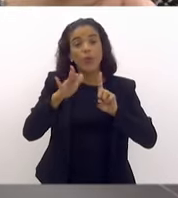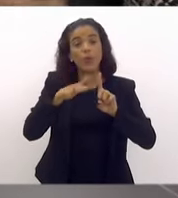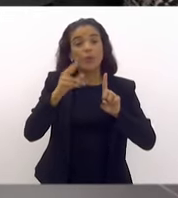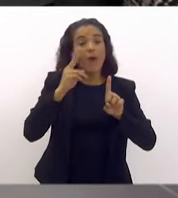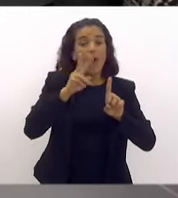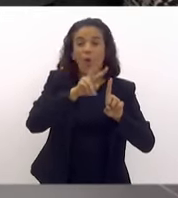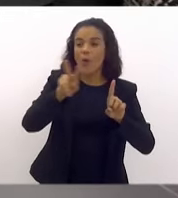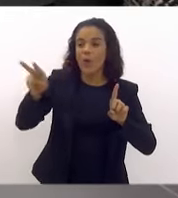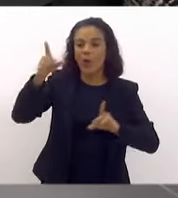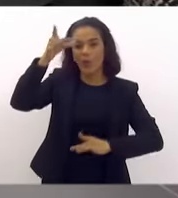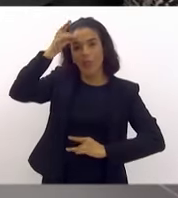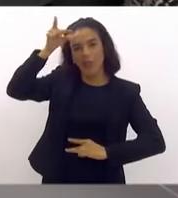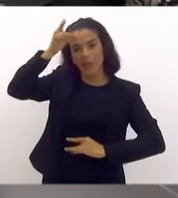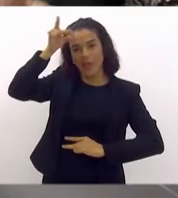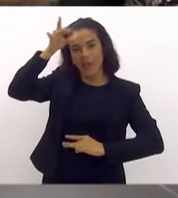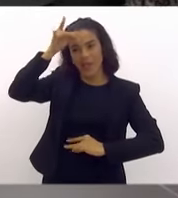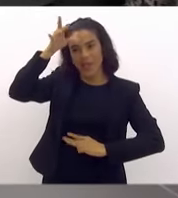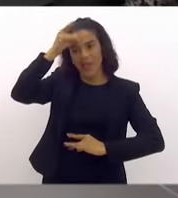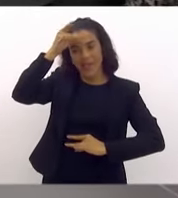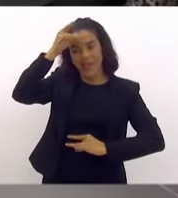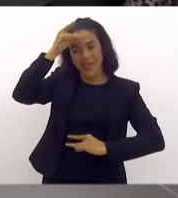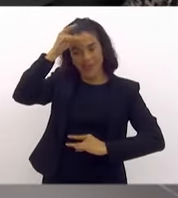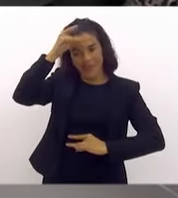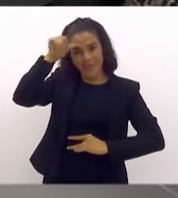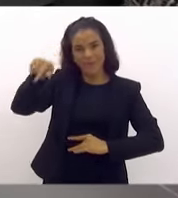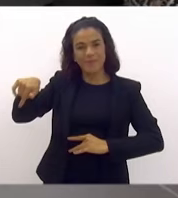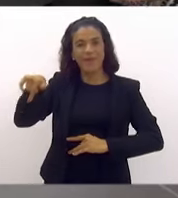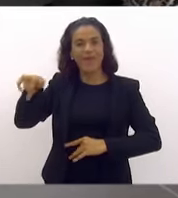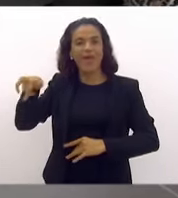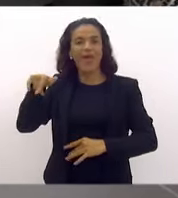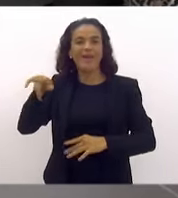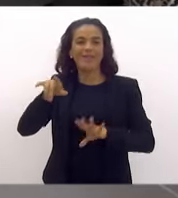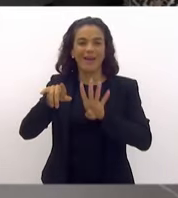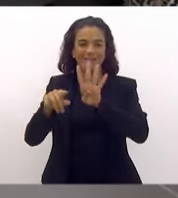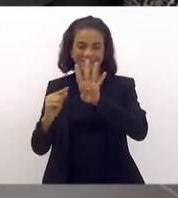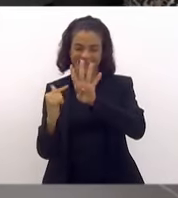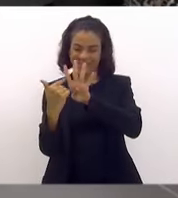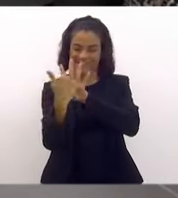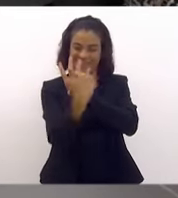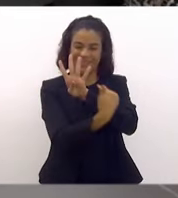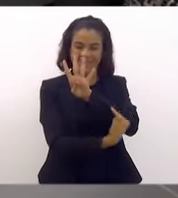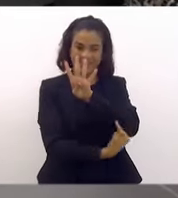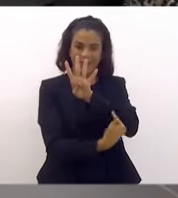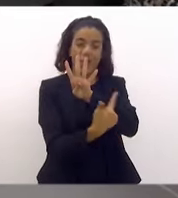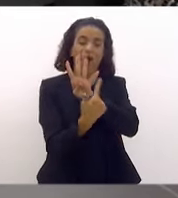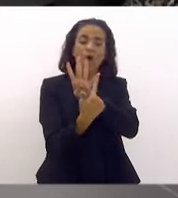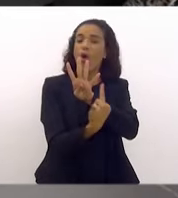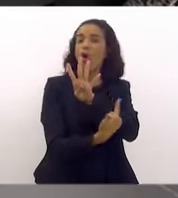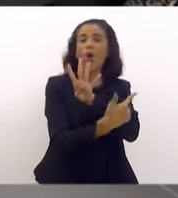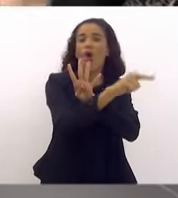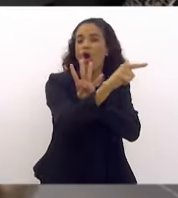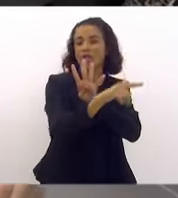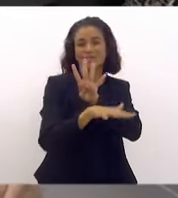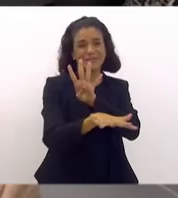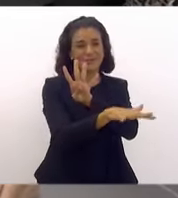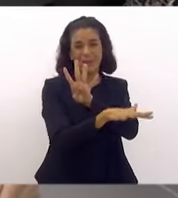Dublê a gente chama o dublê seja aquele Réu que estava na carceragem em razão de um outro